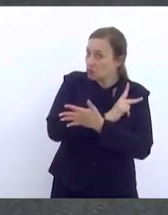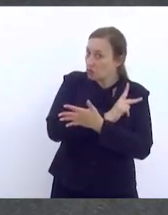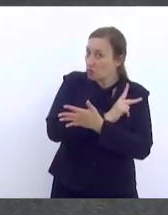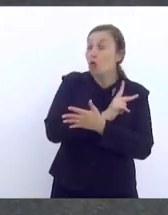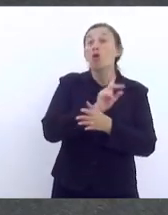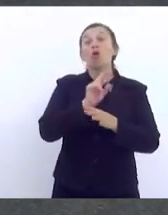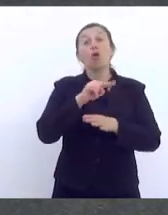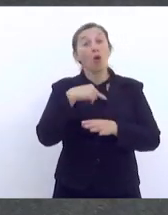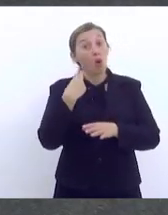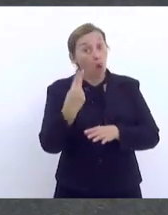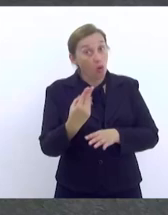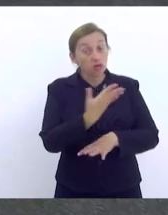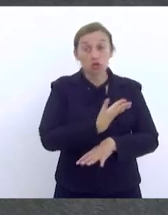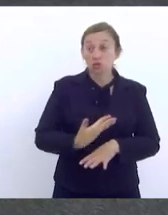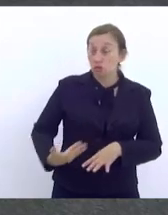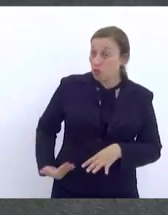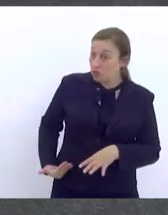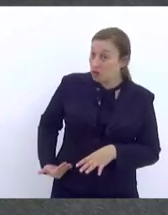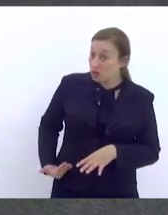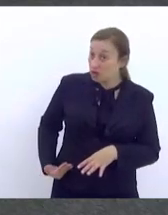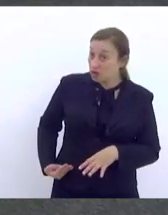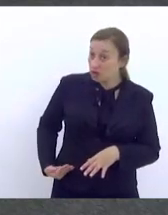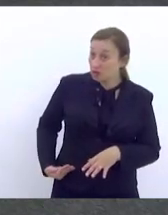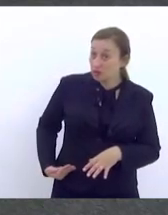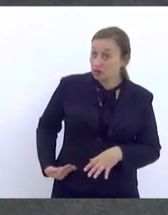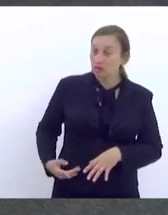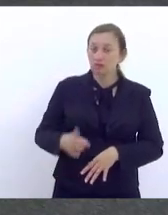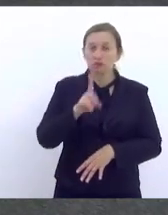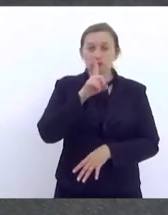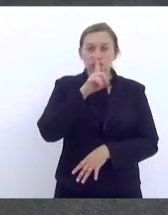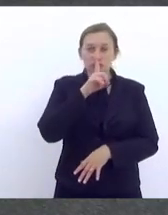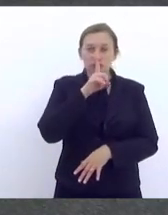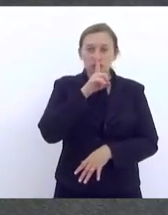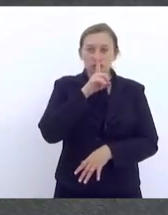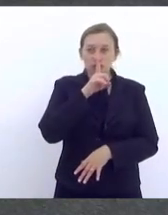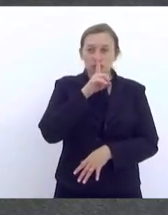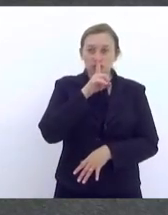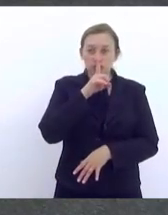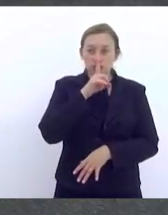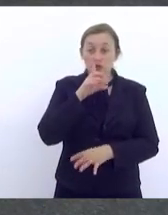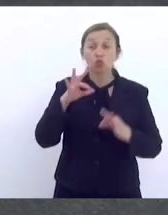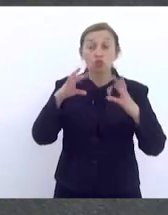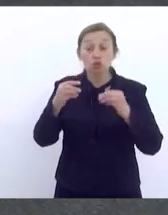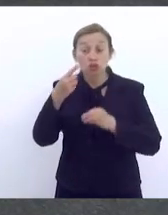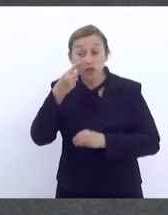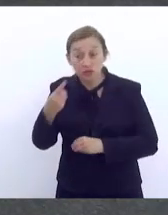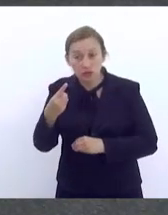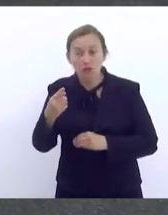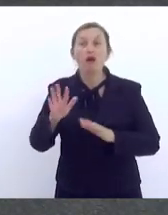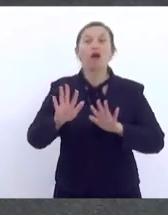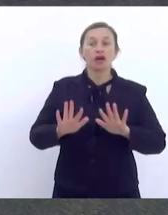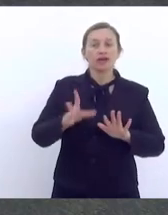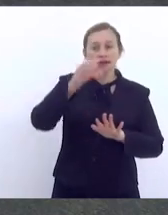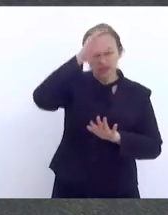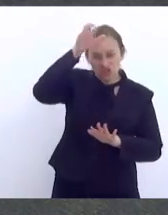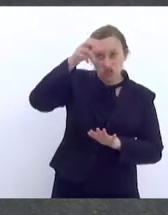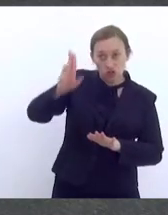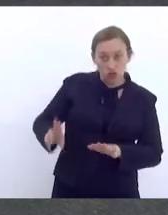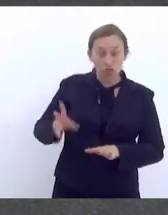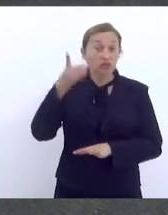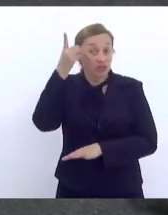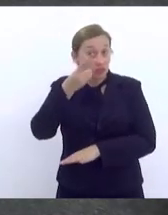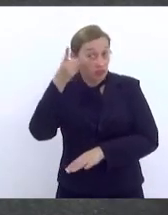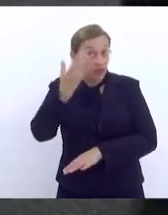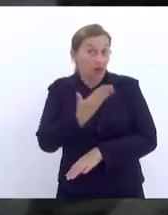ou se o governo tivesse sido omisso aí deputada tia Ju me abrilhante